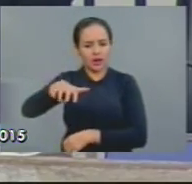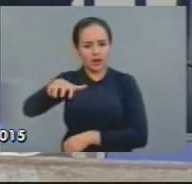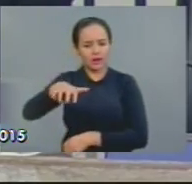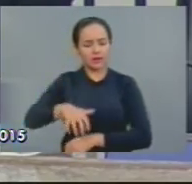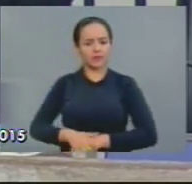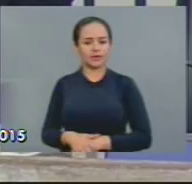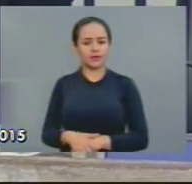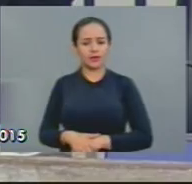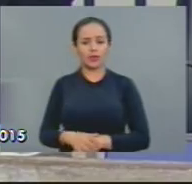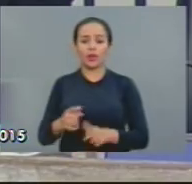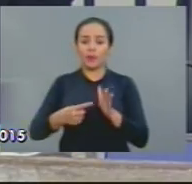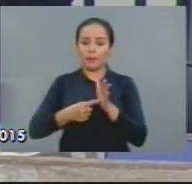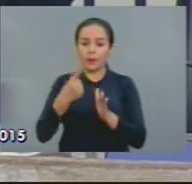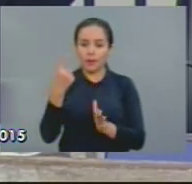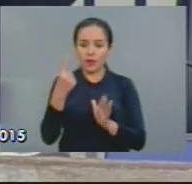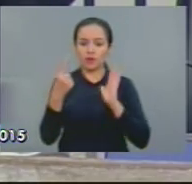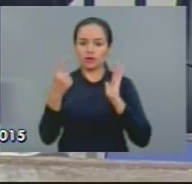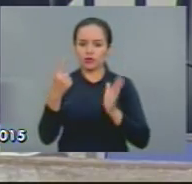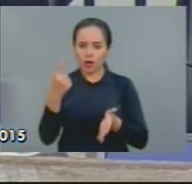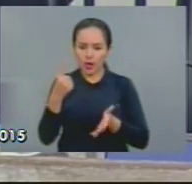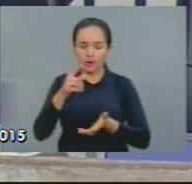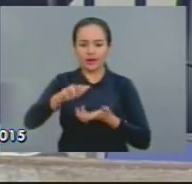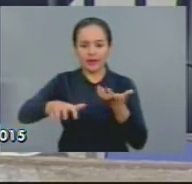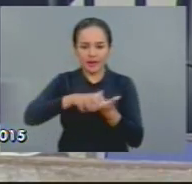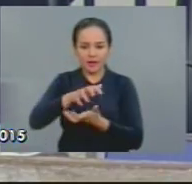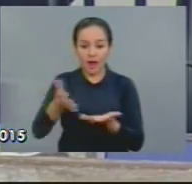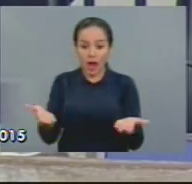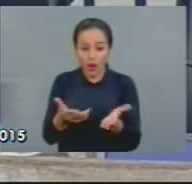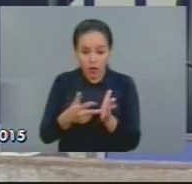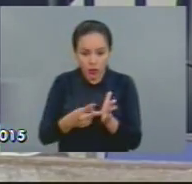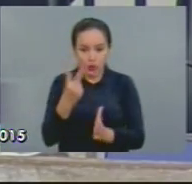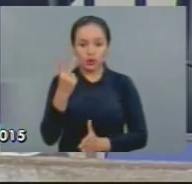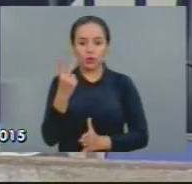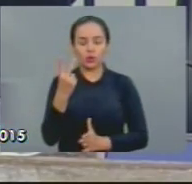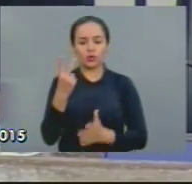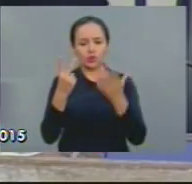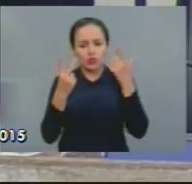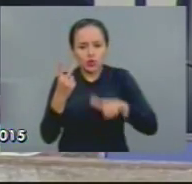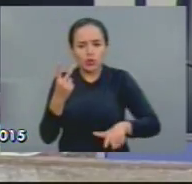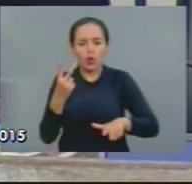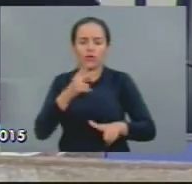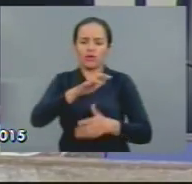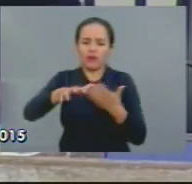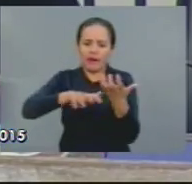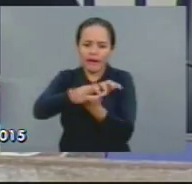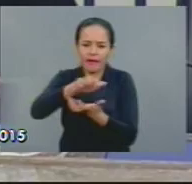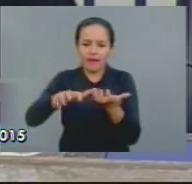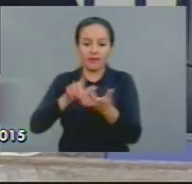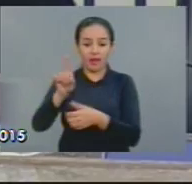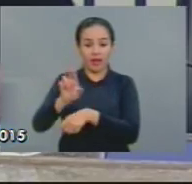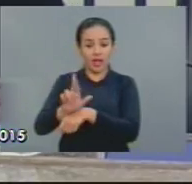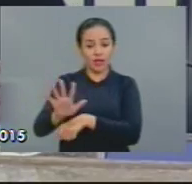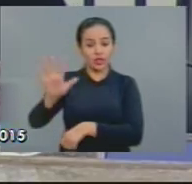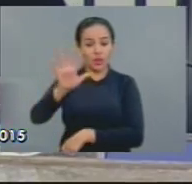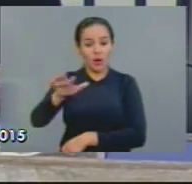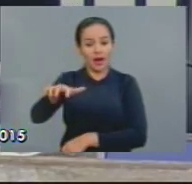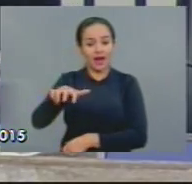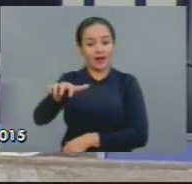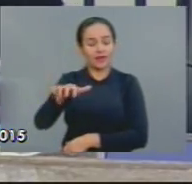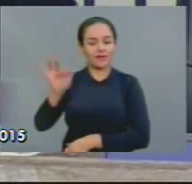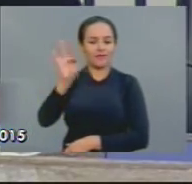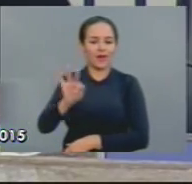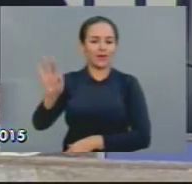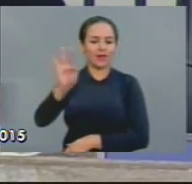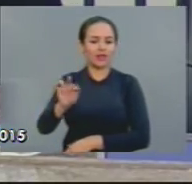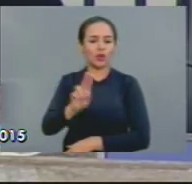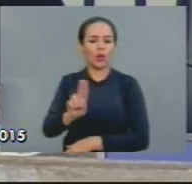segunda vez que os professores entram em greve na Universidade do Cariri, na região da URCA, e eu já tive